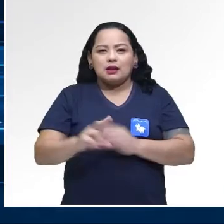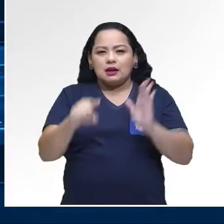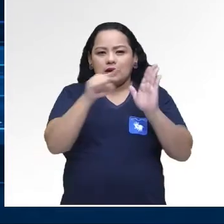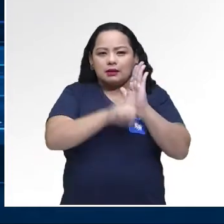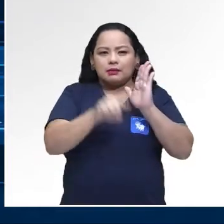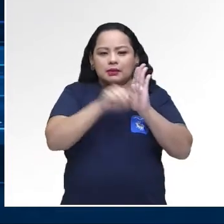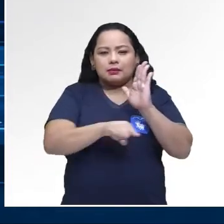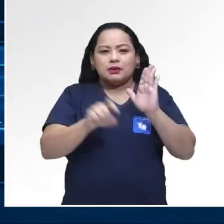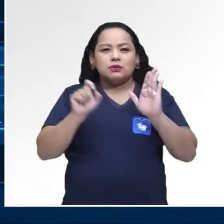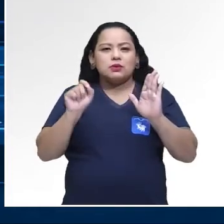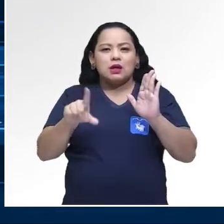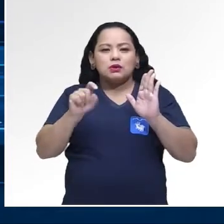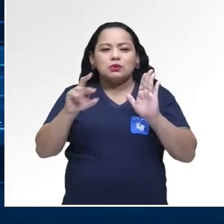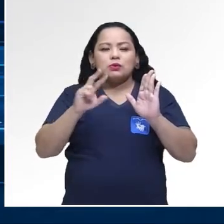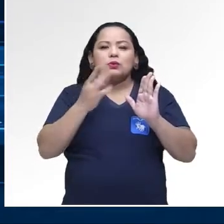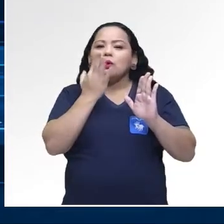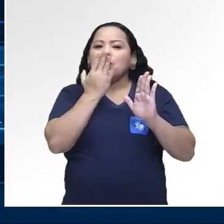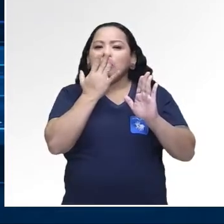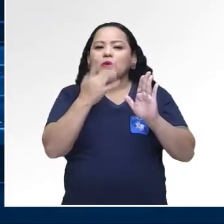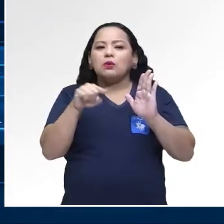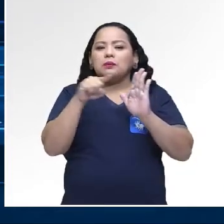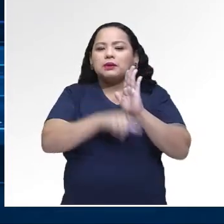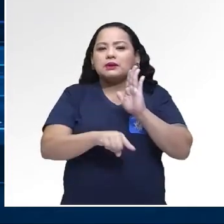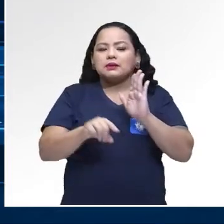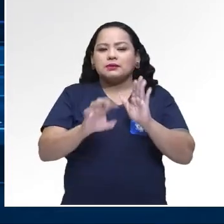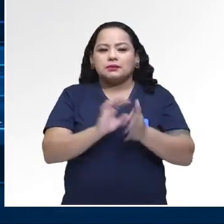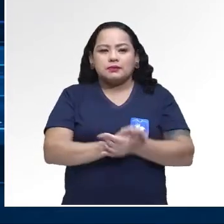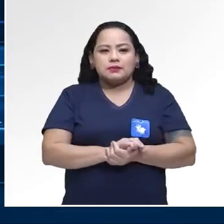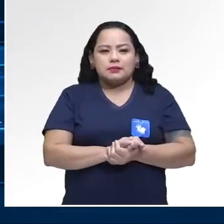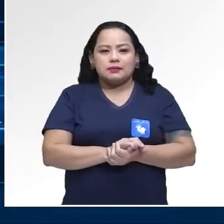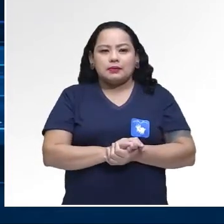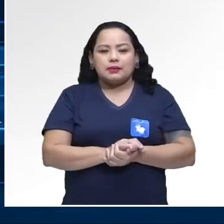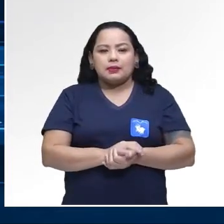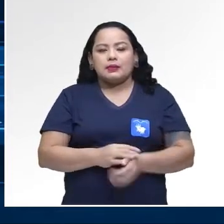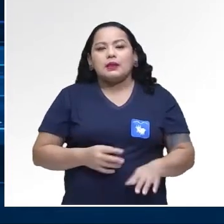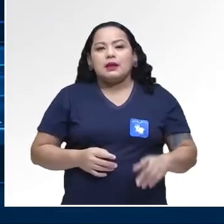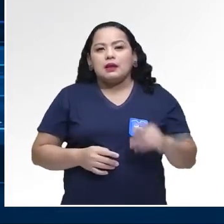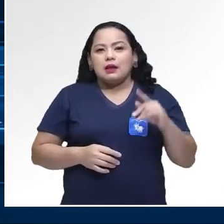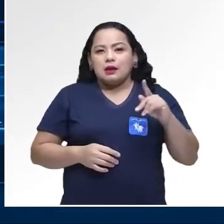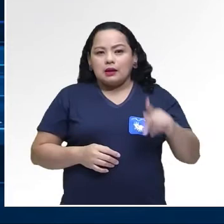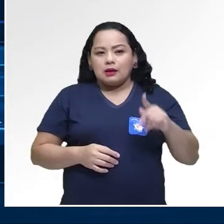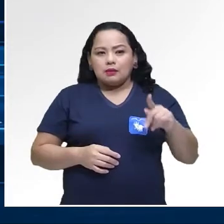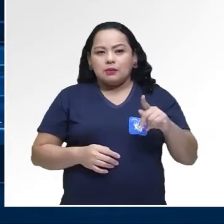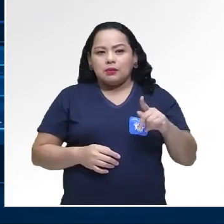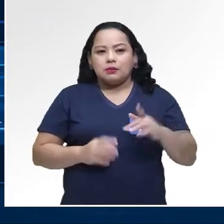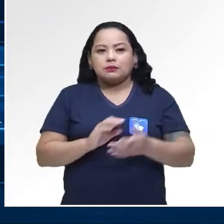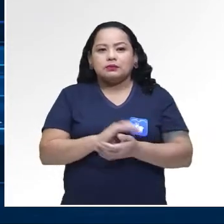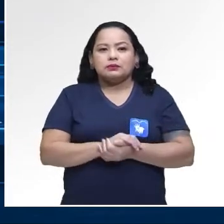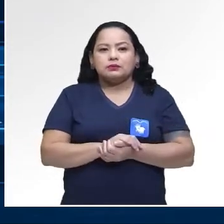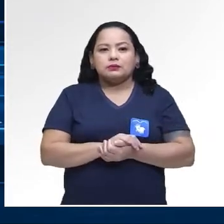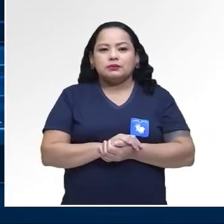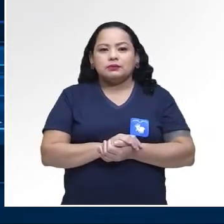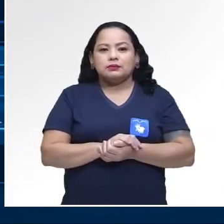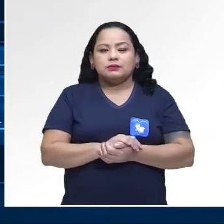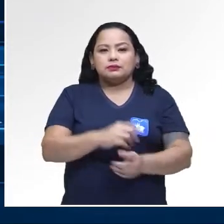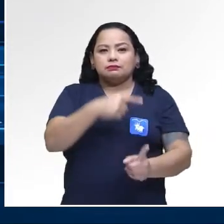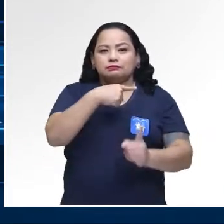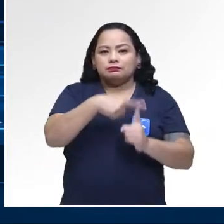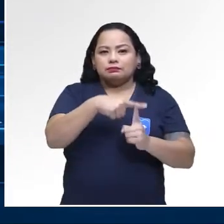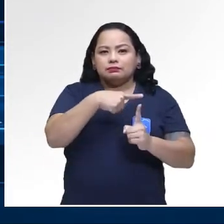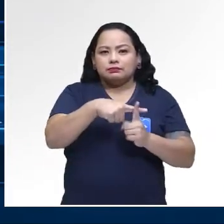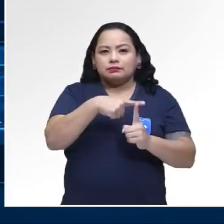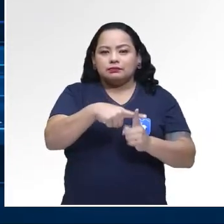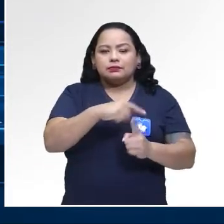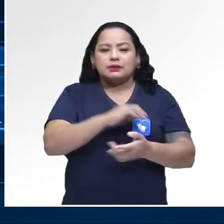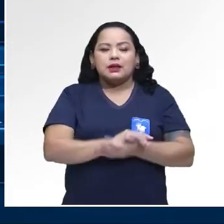em azul, com o sinal de menos, e a carga positiva, representado sempre pelo sinal positivo. Né?